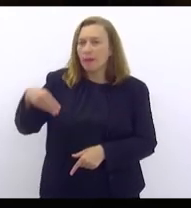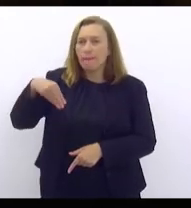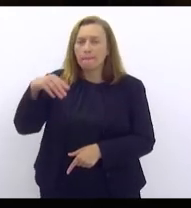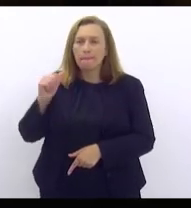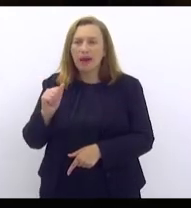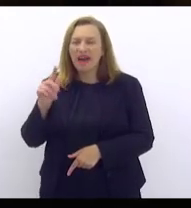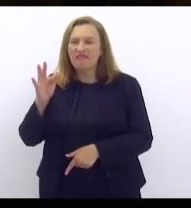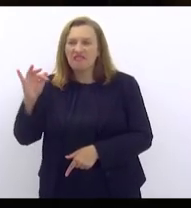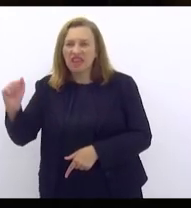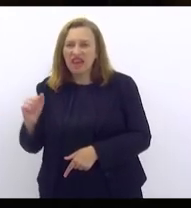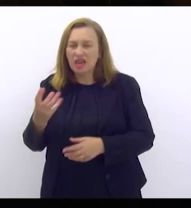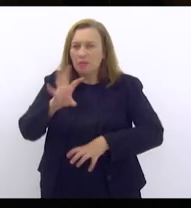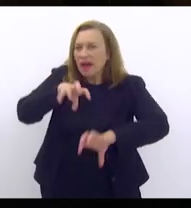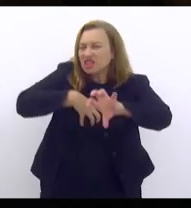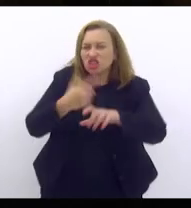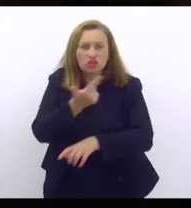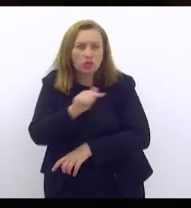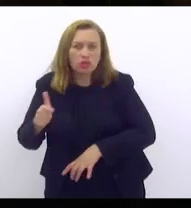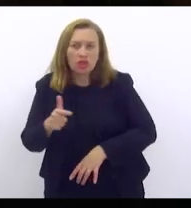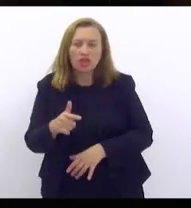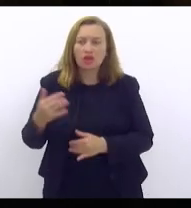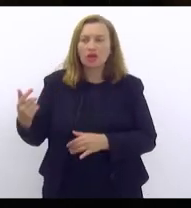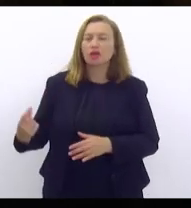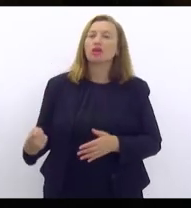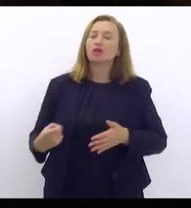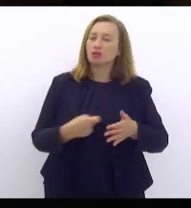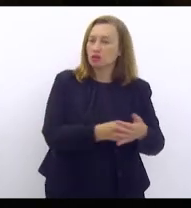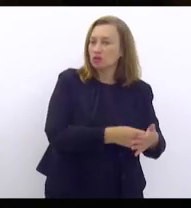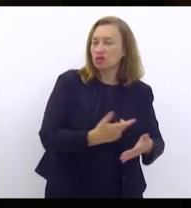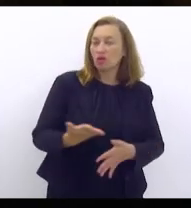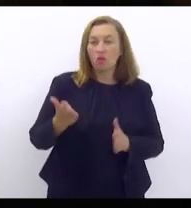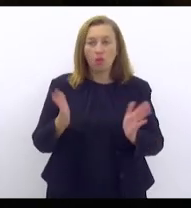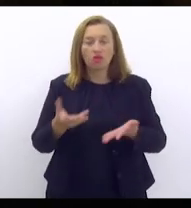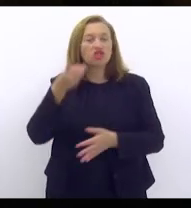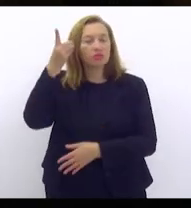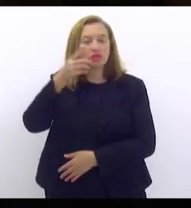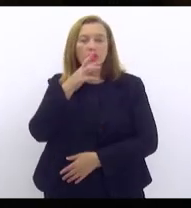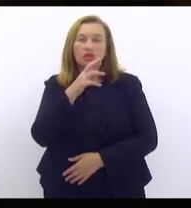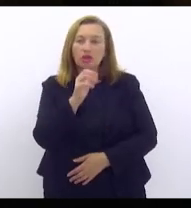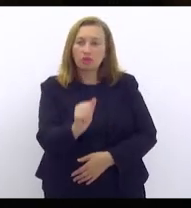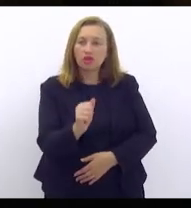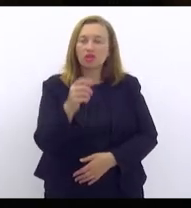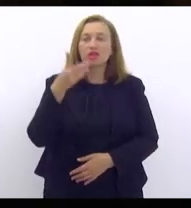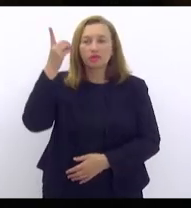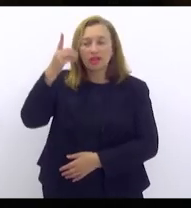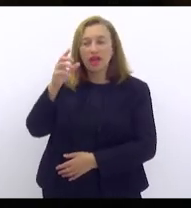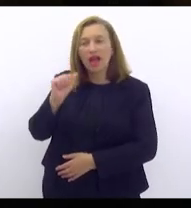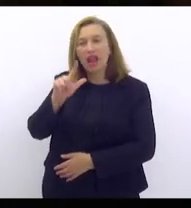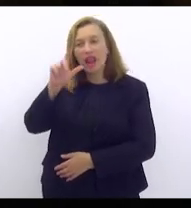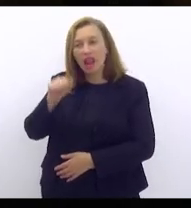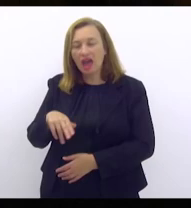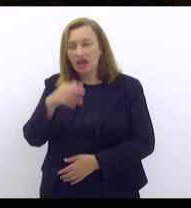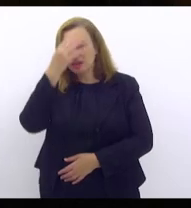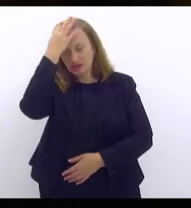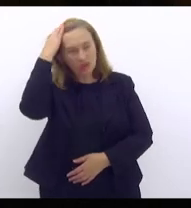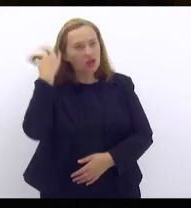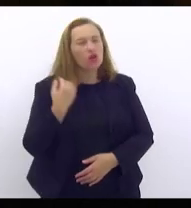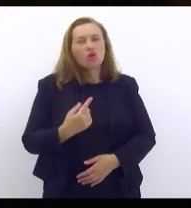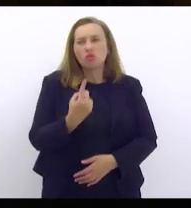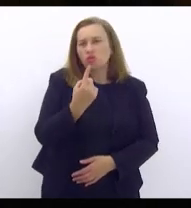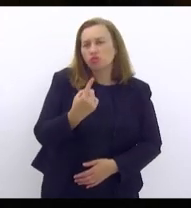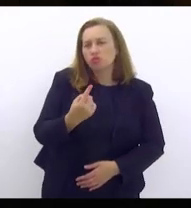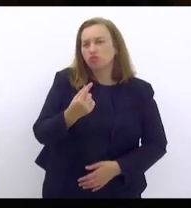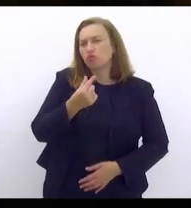não tem empatia. Eu recebi a denúncia hoje, deputado Rodrigo Amorim, deputado Alan Lopes, de um senhor,